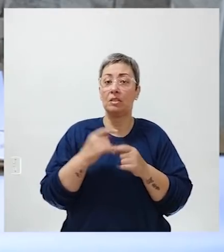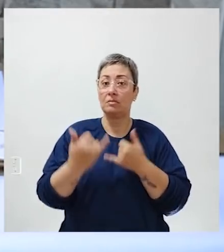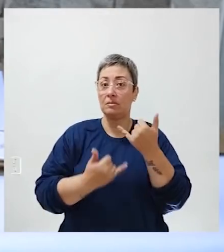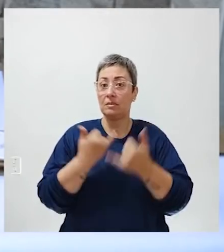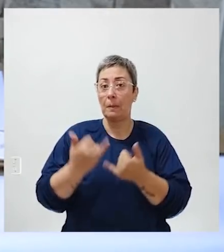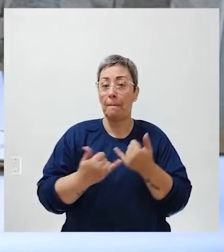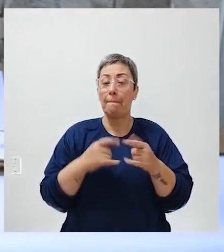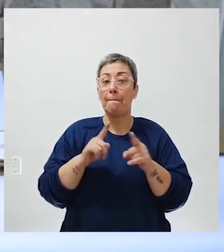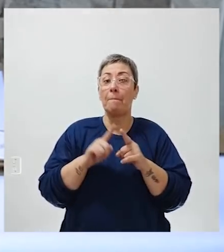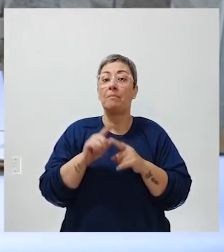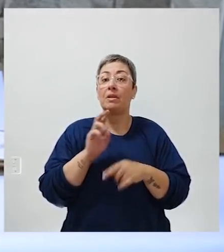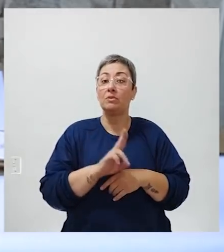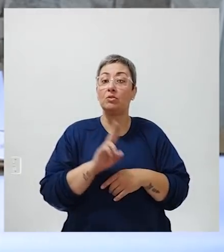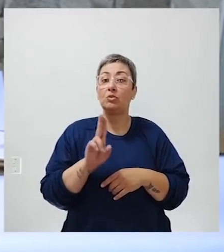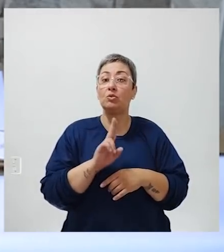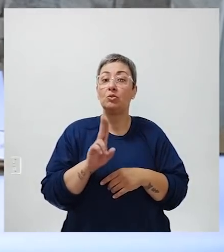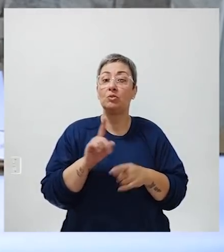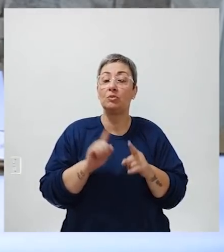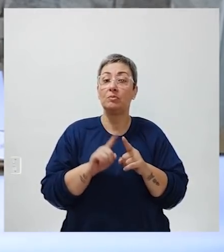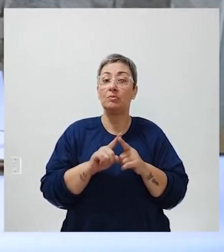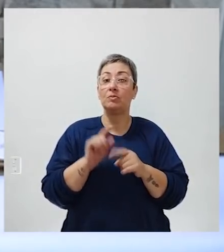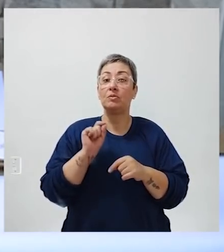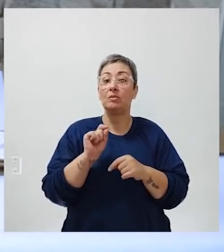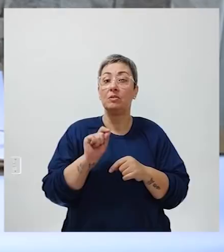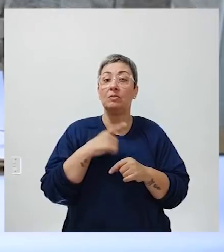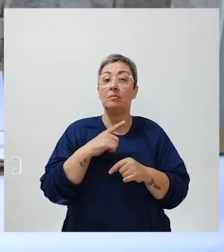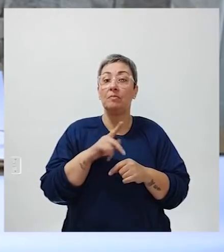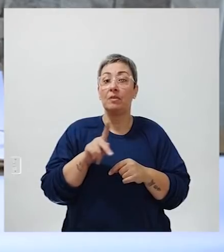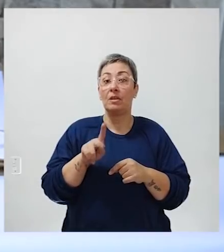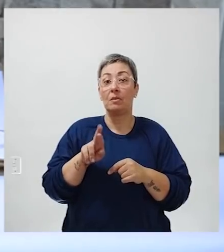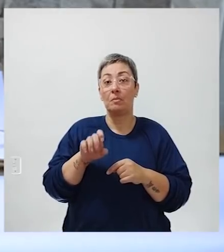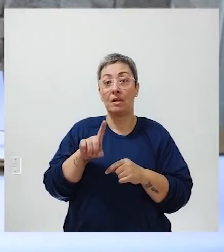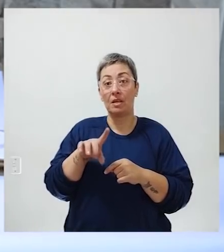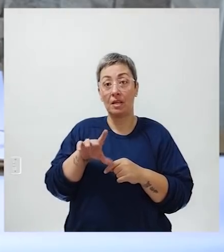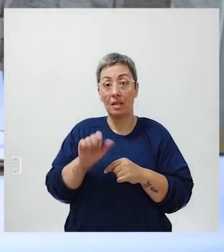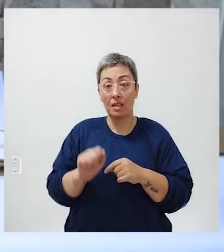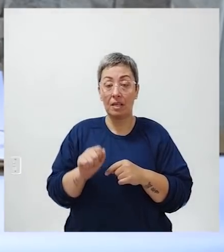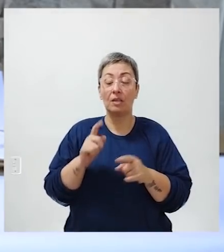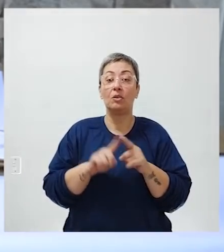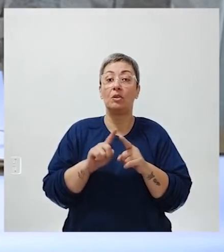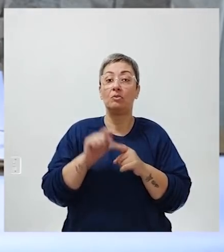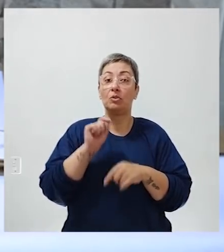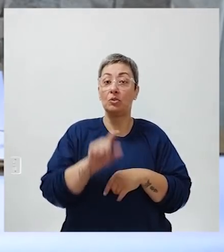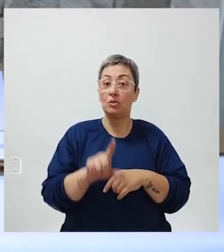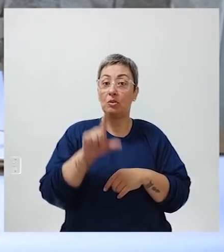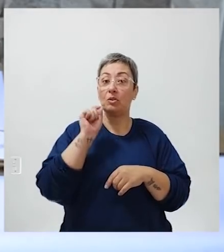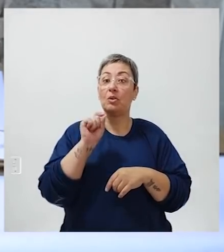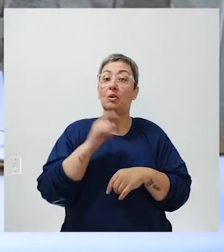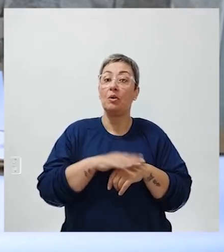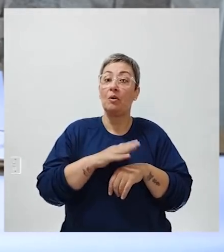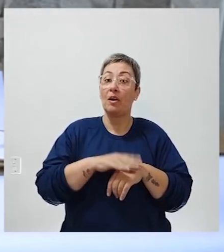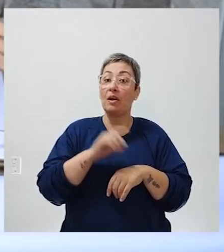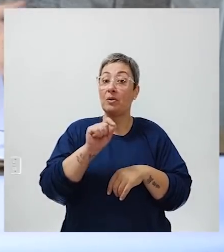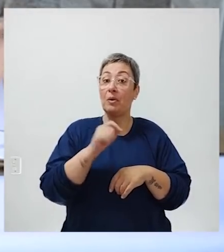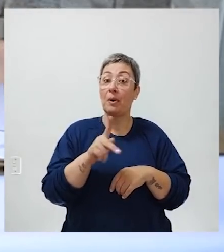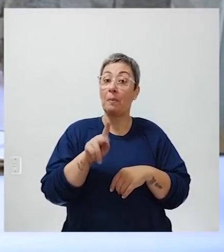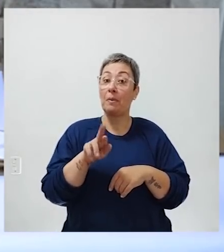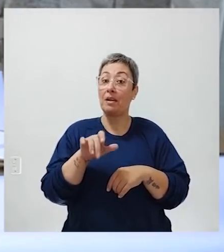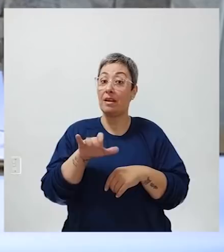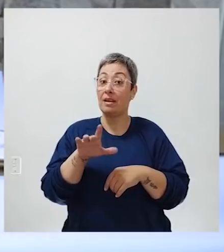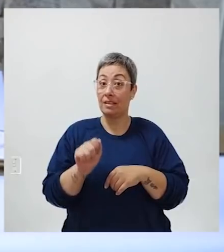essas brincadeiras, nós chamamos essas ações de prenda. Então, quem for escolhido vai pagar